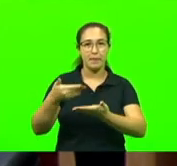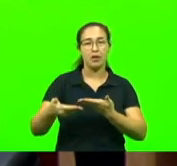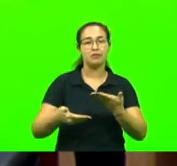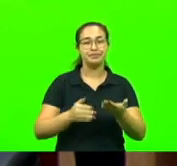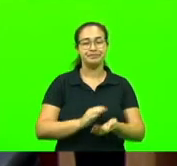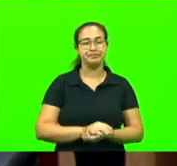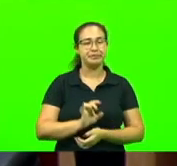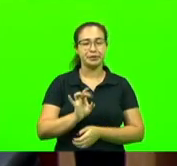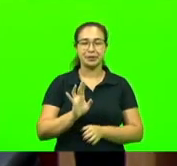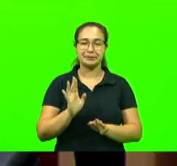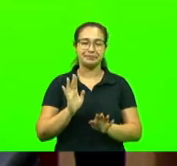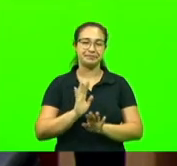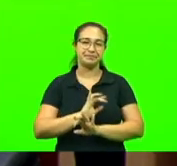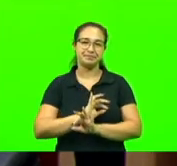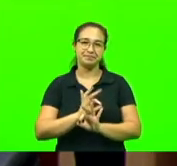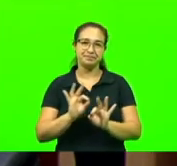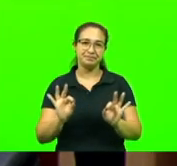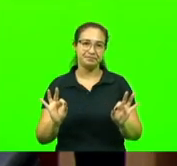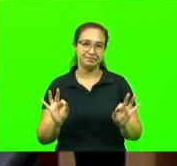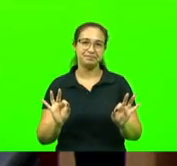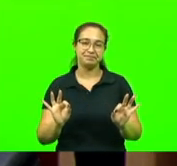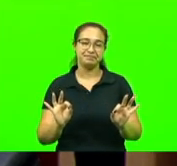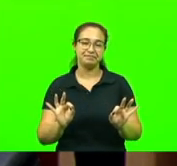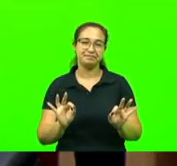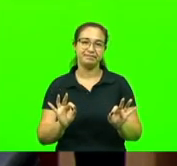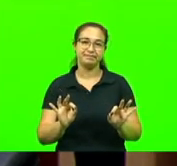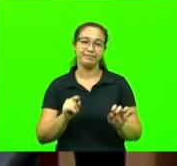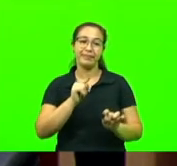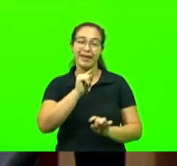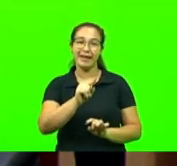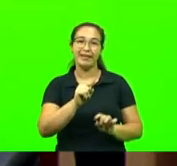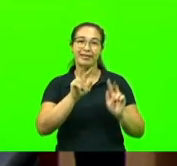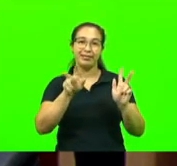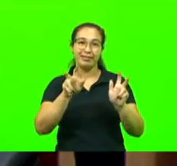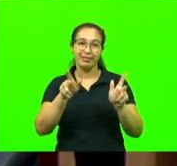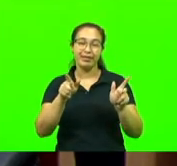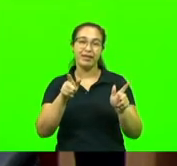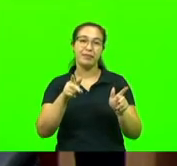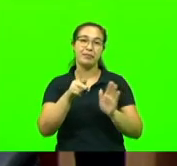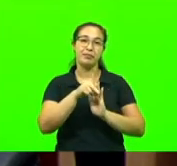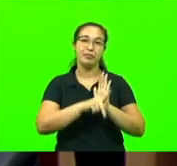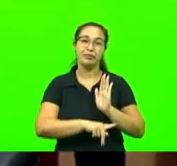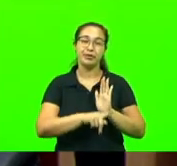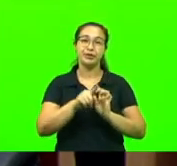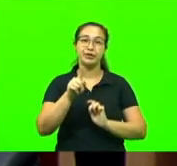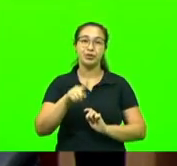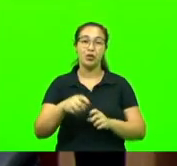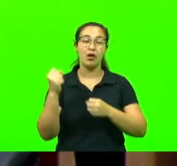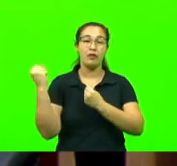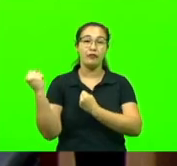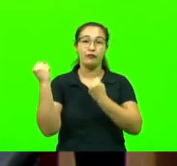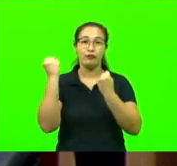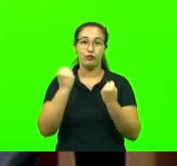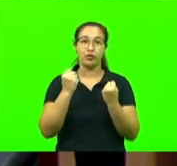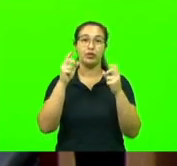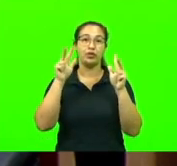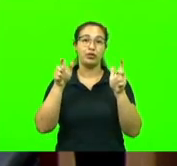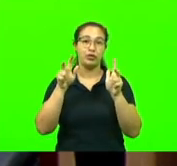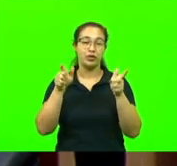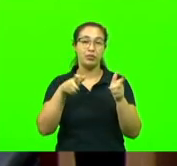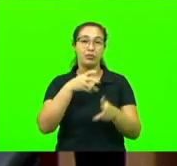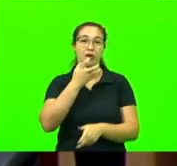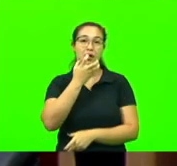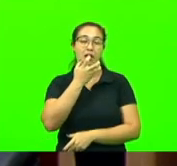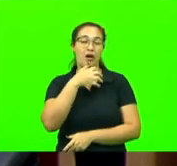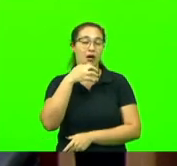minha mensagem, dizendo que o objeto do projeto nada mais é fortalecer a causa animal, que é também